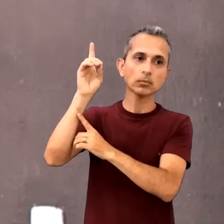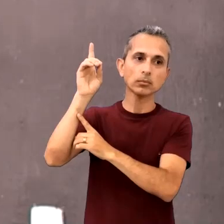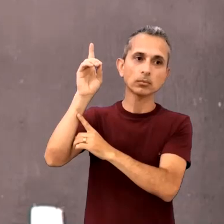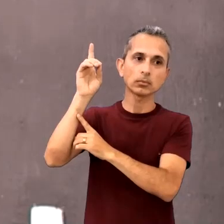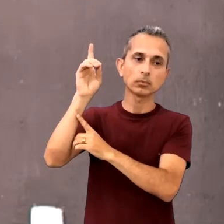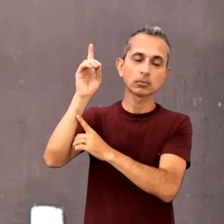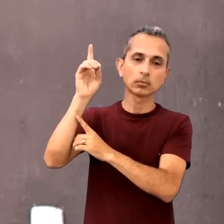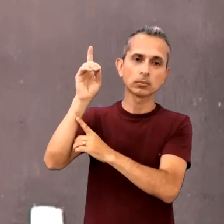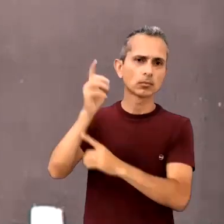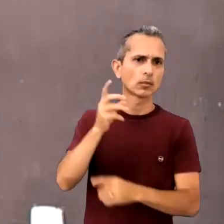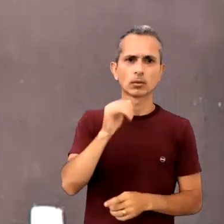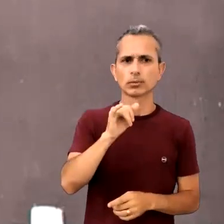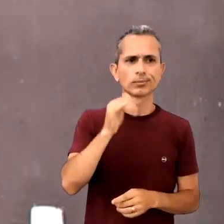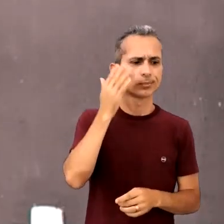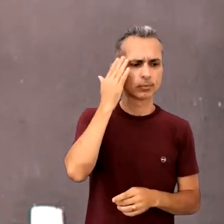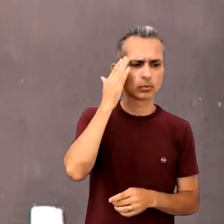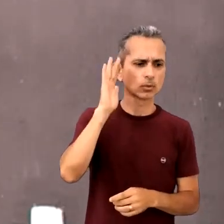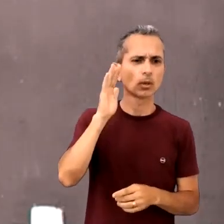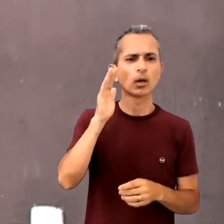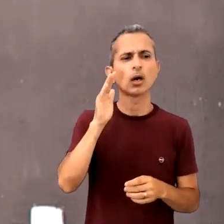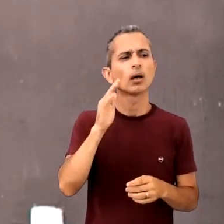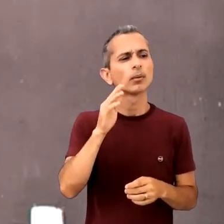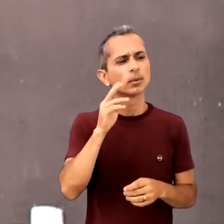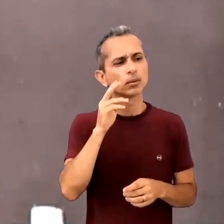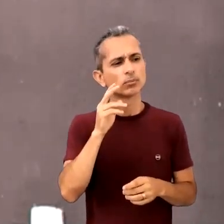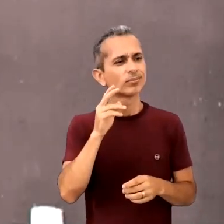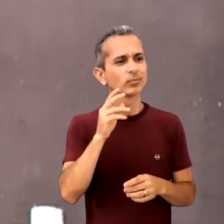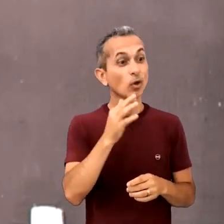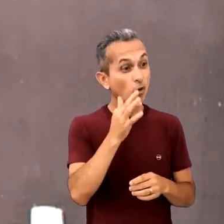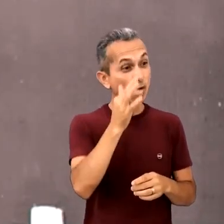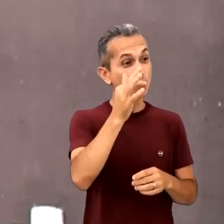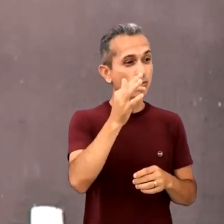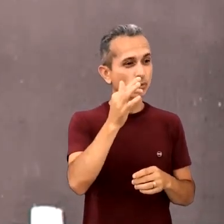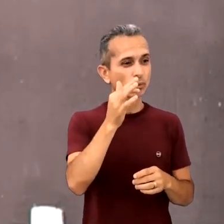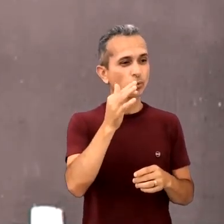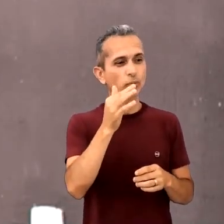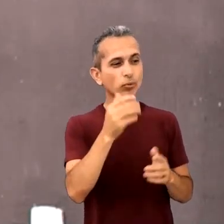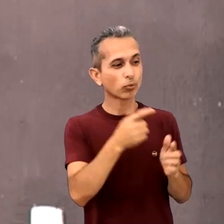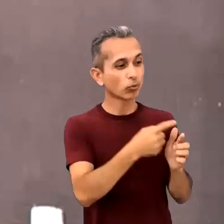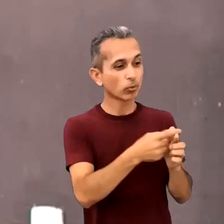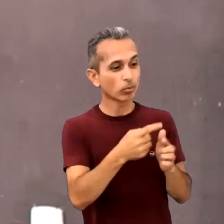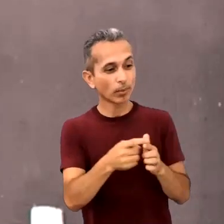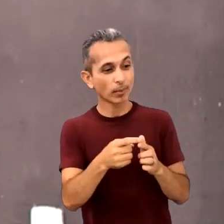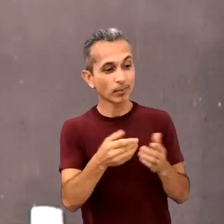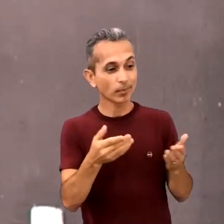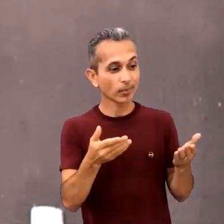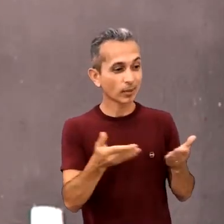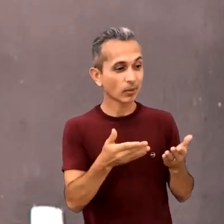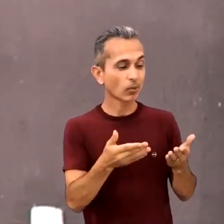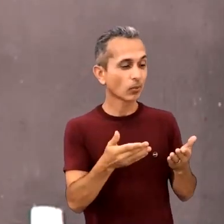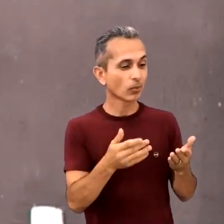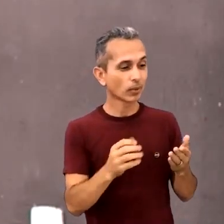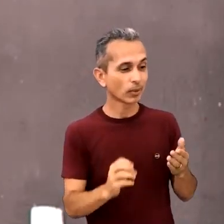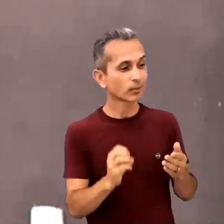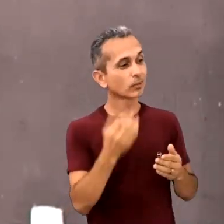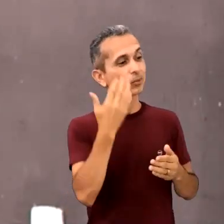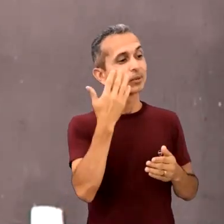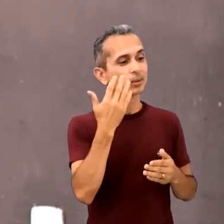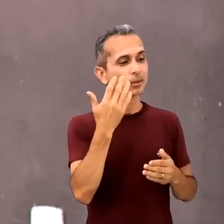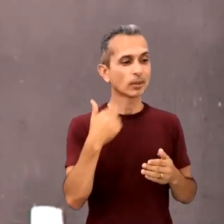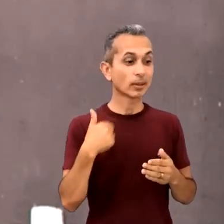saiba, mesmo que você olhe para uma determinada circunstância e diga assim, meu amigo, eu tenho que fazer esse negócio aqui